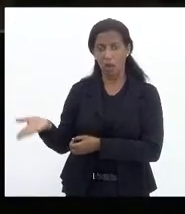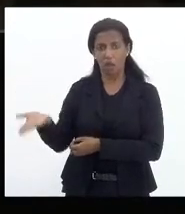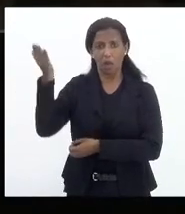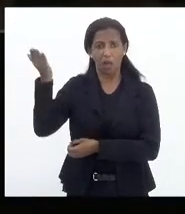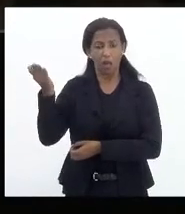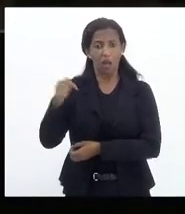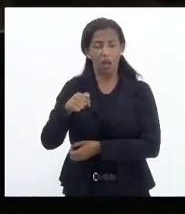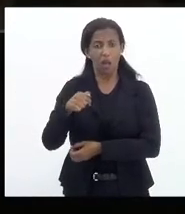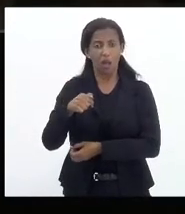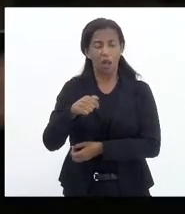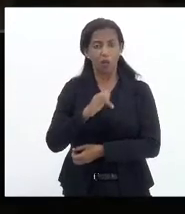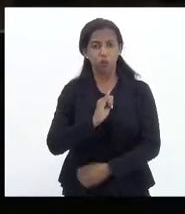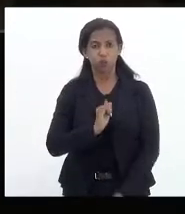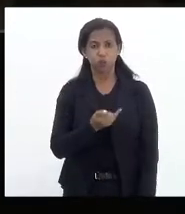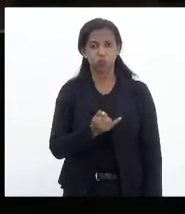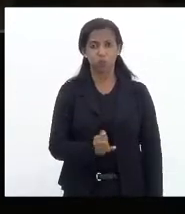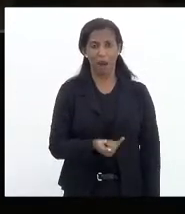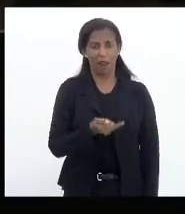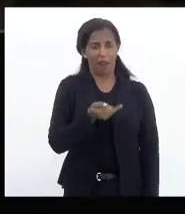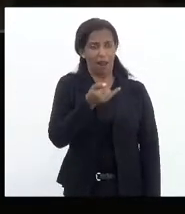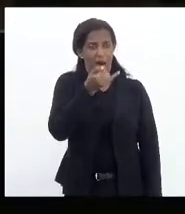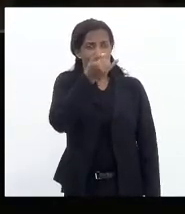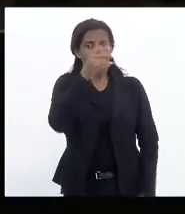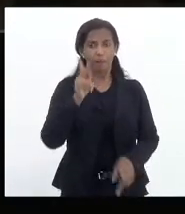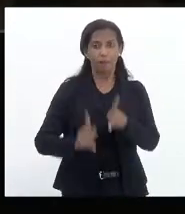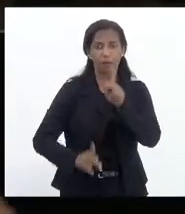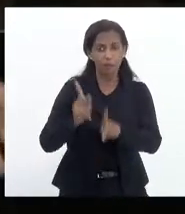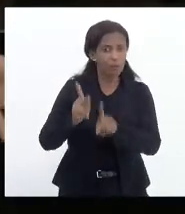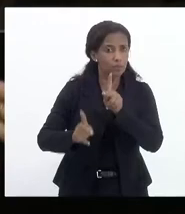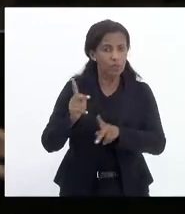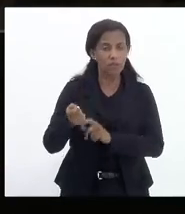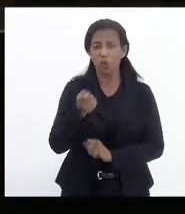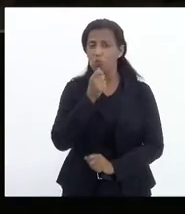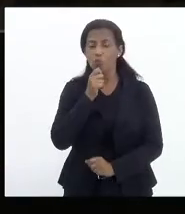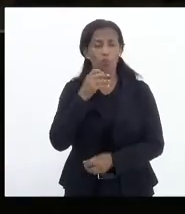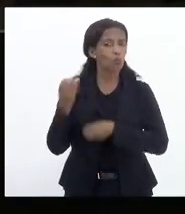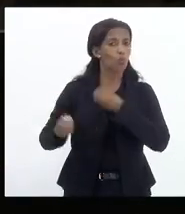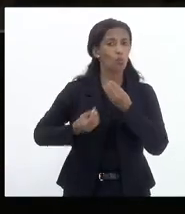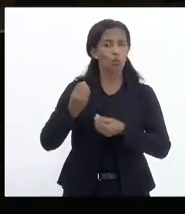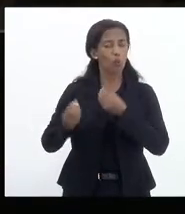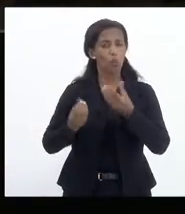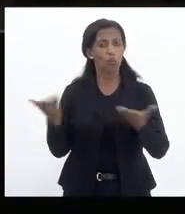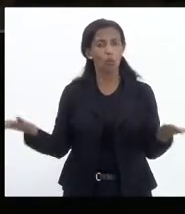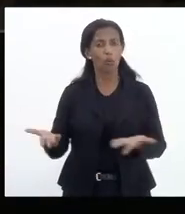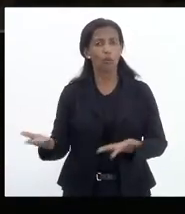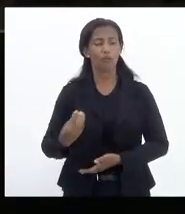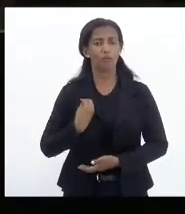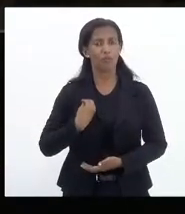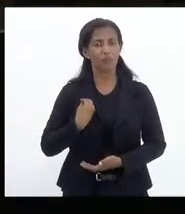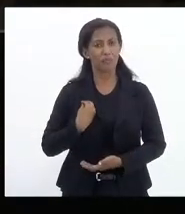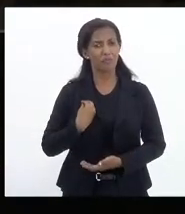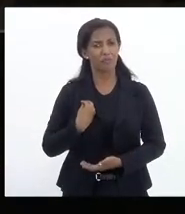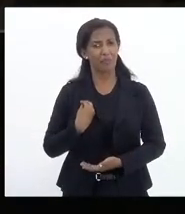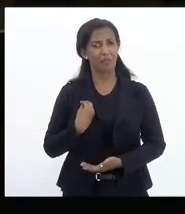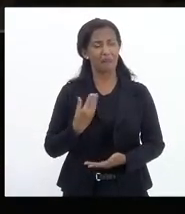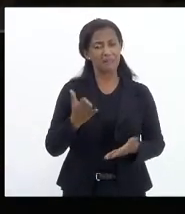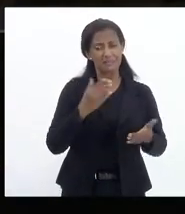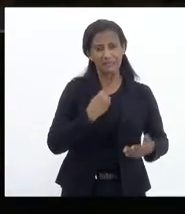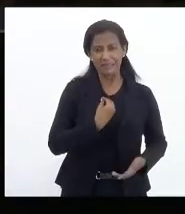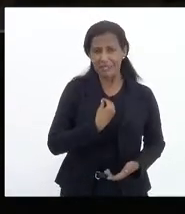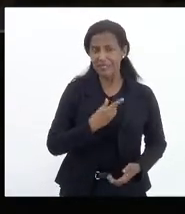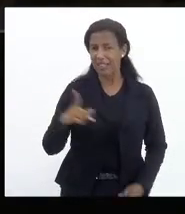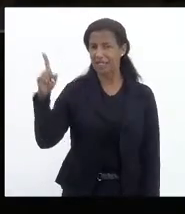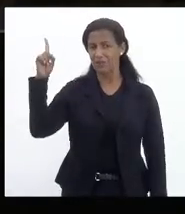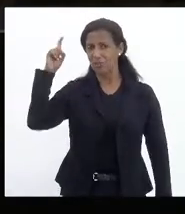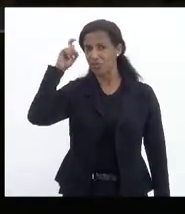aqui no Brasil a inflação sobe e a população que não tem como hoje sobre a vivia tá passando o seu perrengue